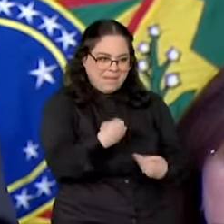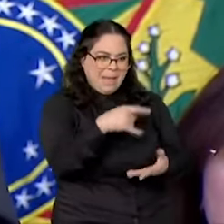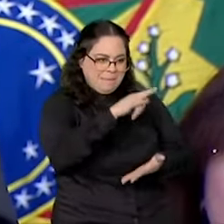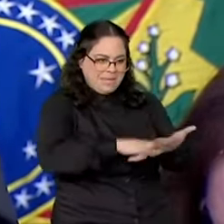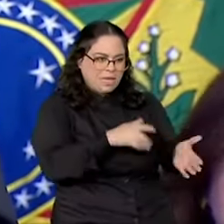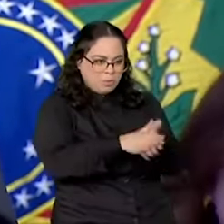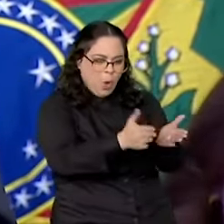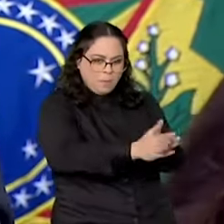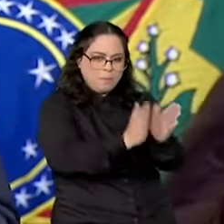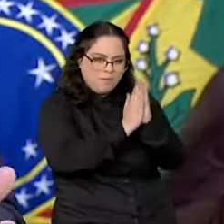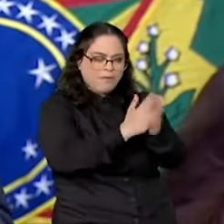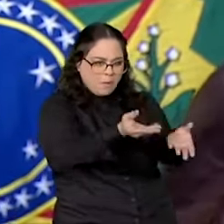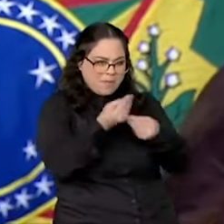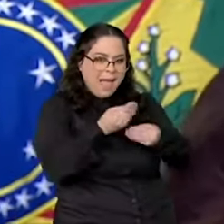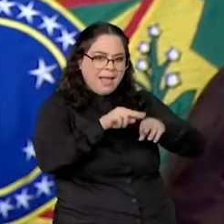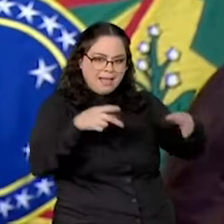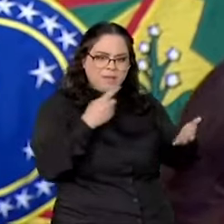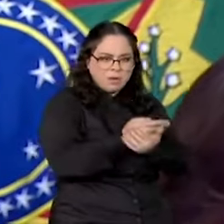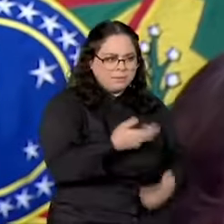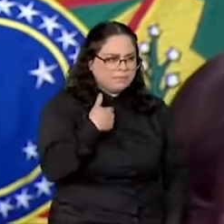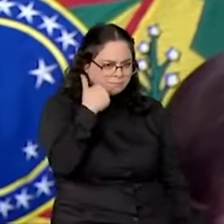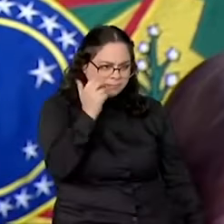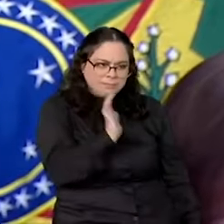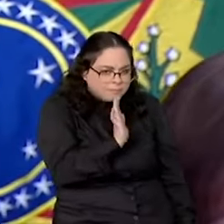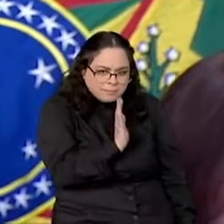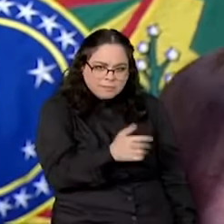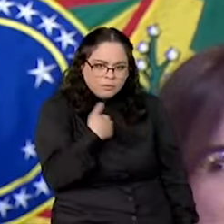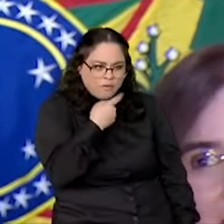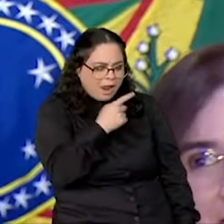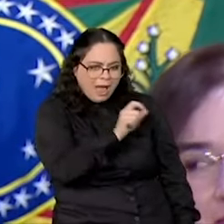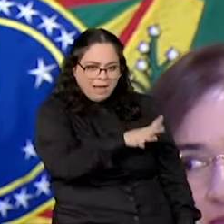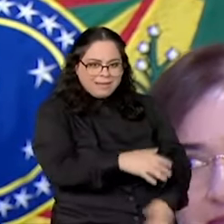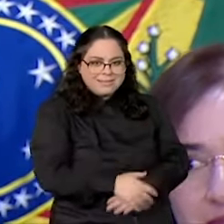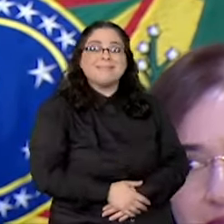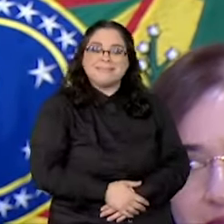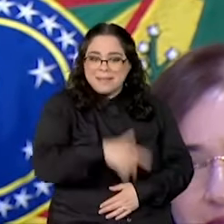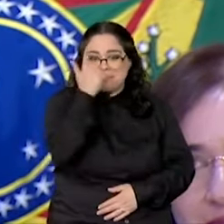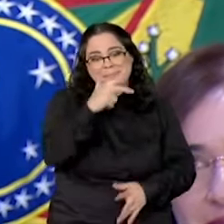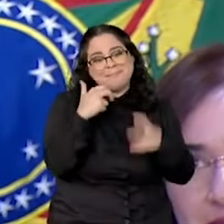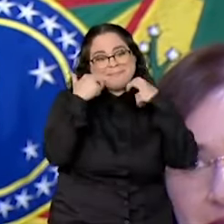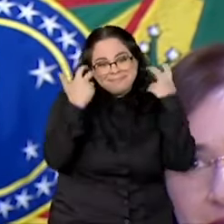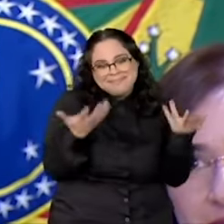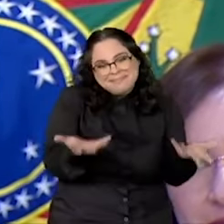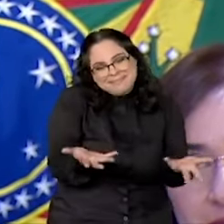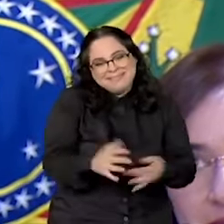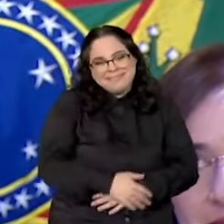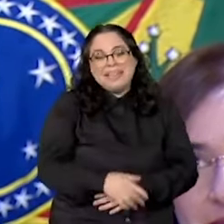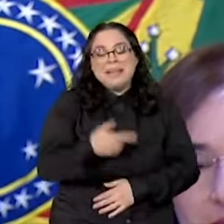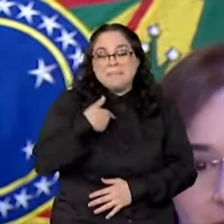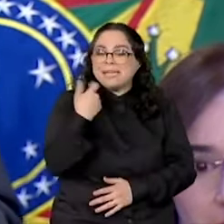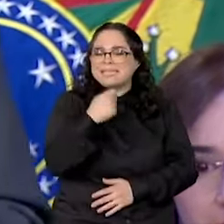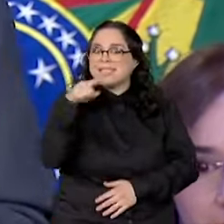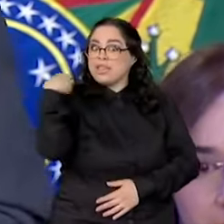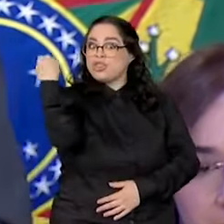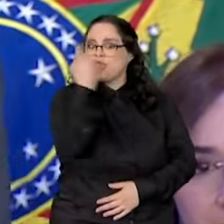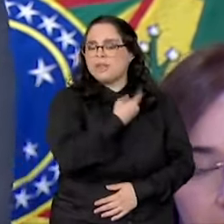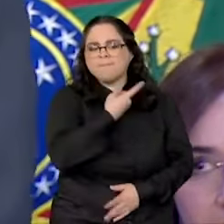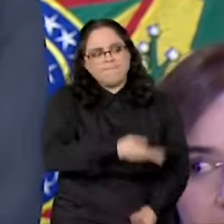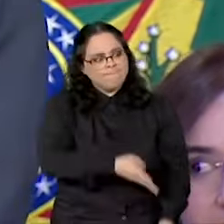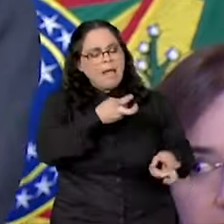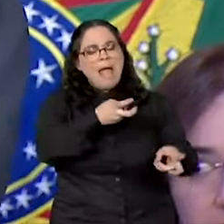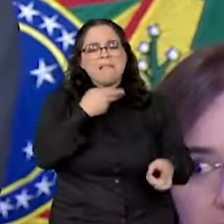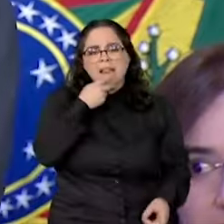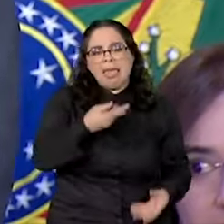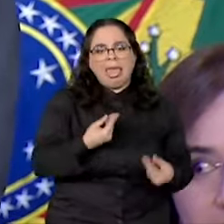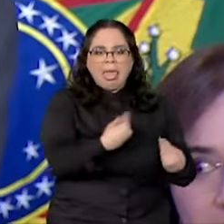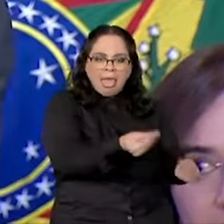pobre. O cara tem vergonha, pô. O cara tem vergonha. Ou seja, é preciso que a gente, ao invés